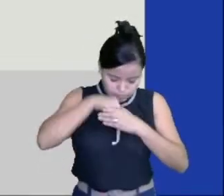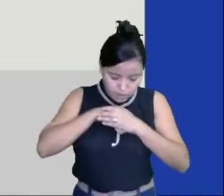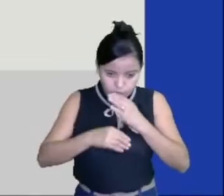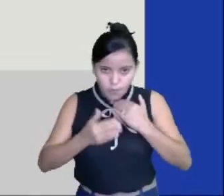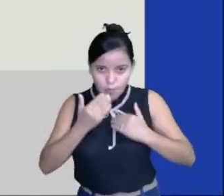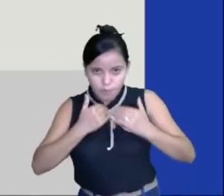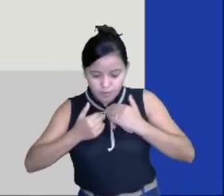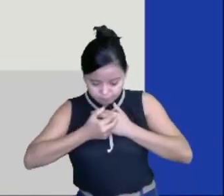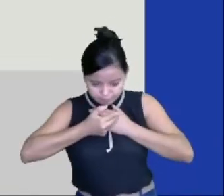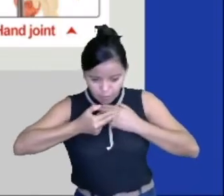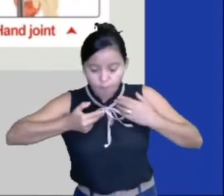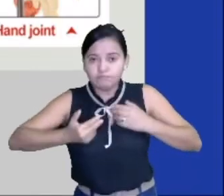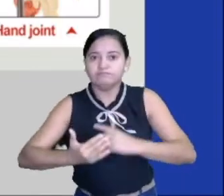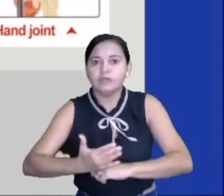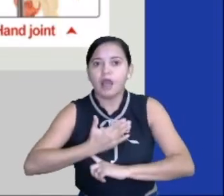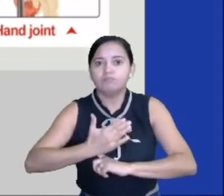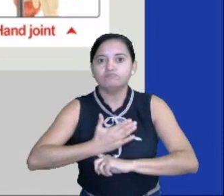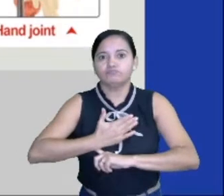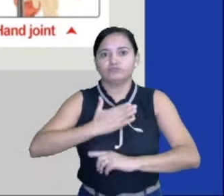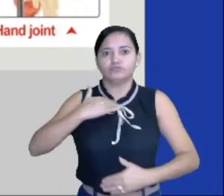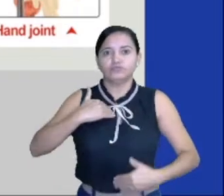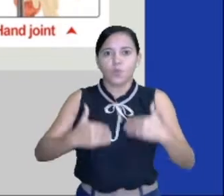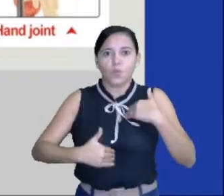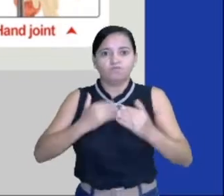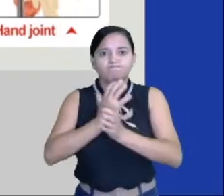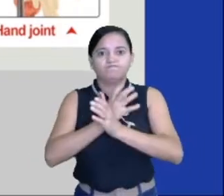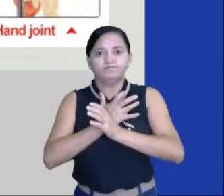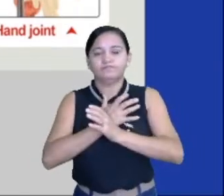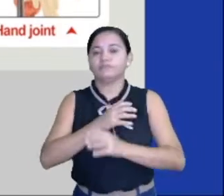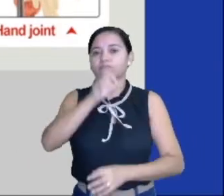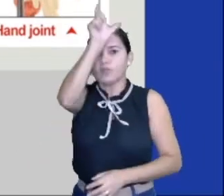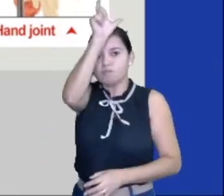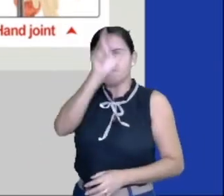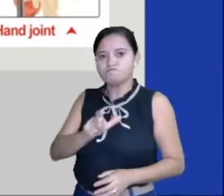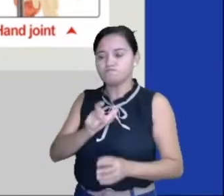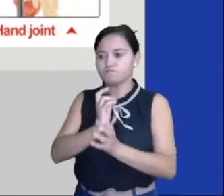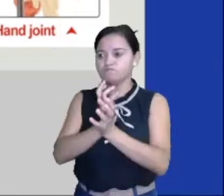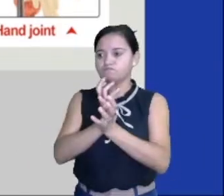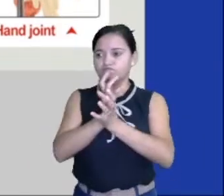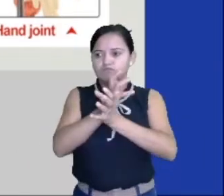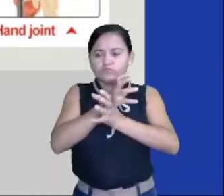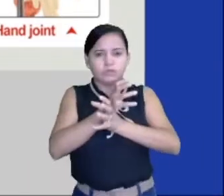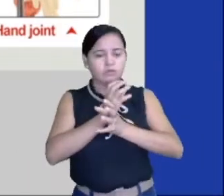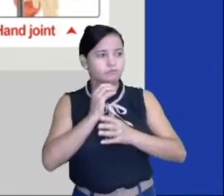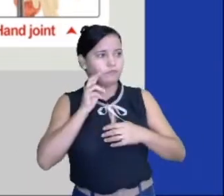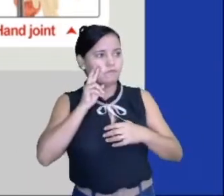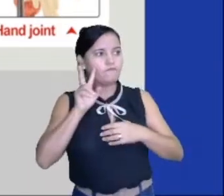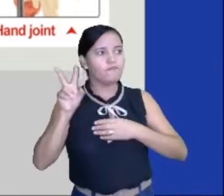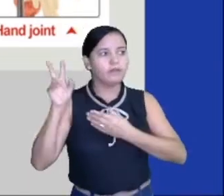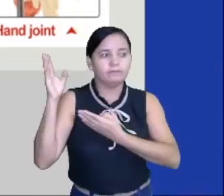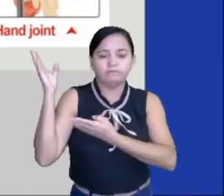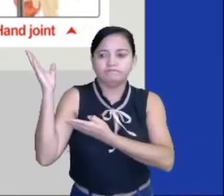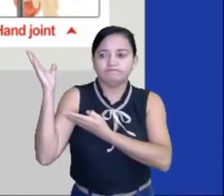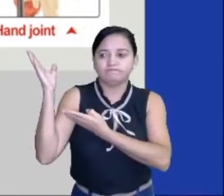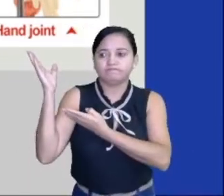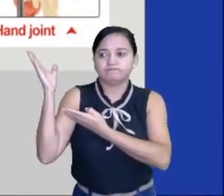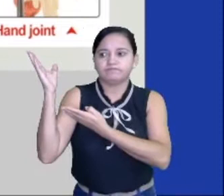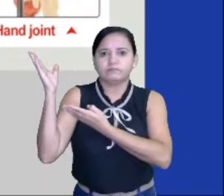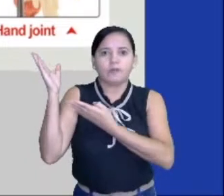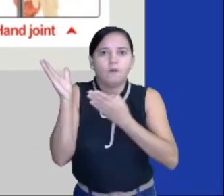cálcio e fósforo. E o nosso esqueleto? O nosso esqueleto é o conjunto de ossos que